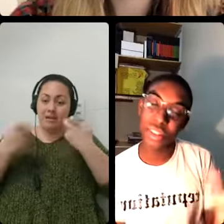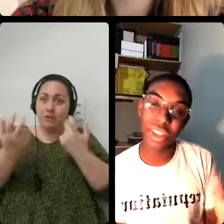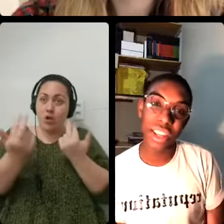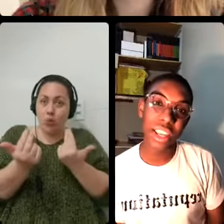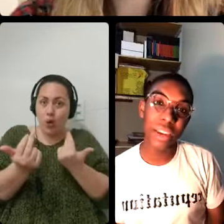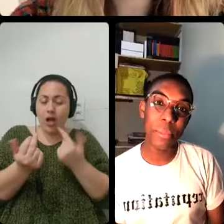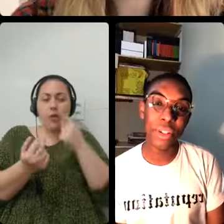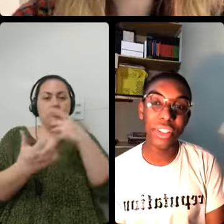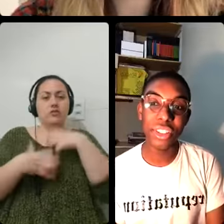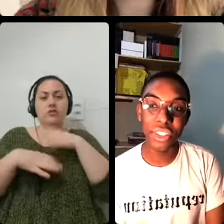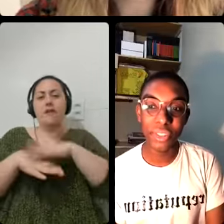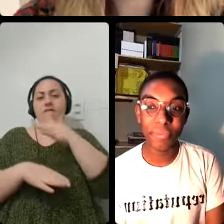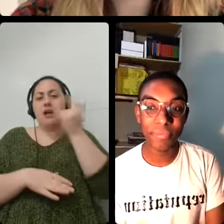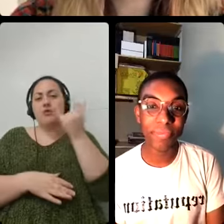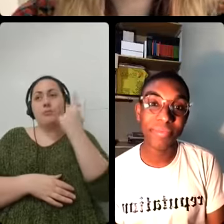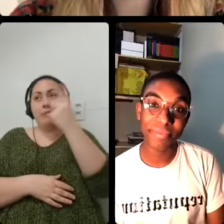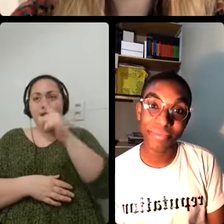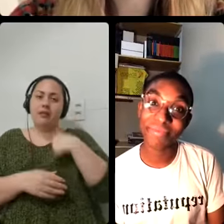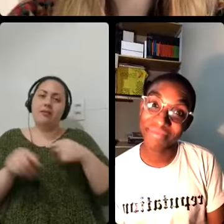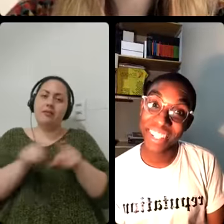acho que isso é importante.